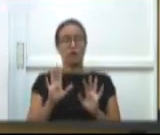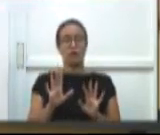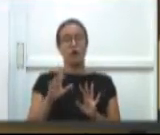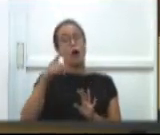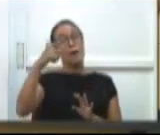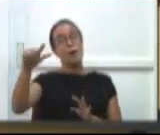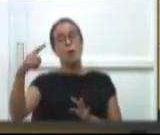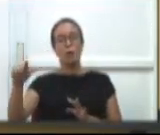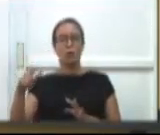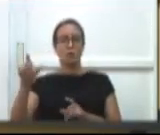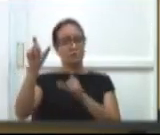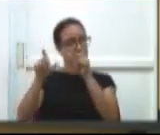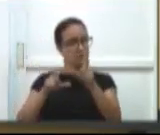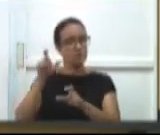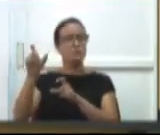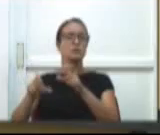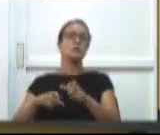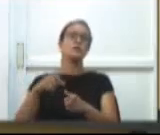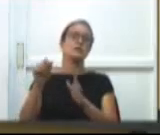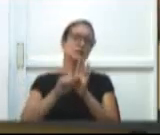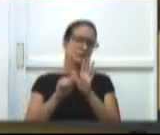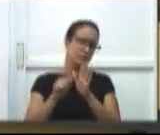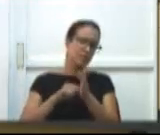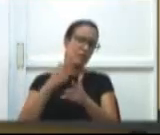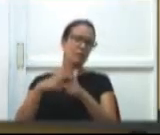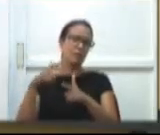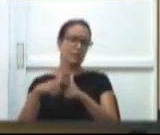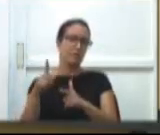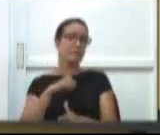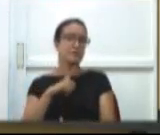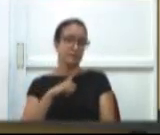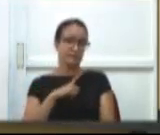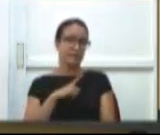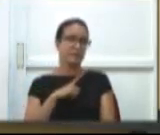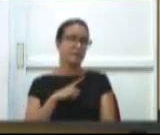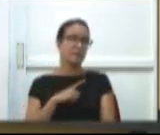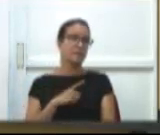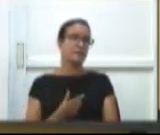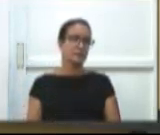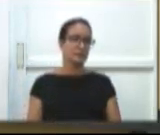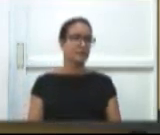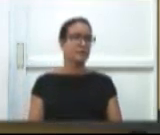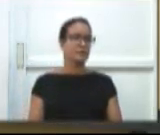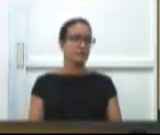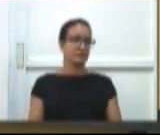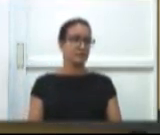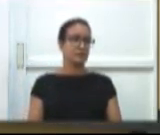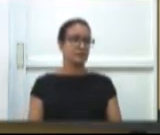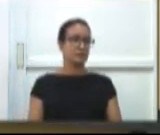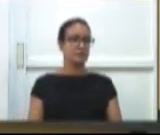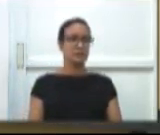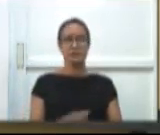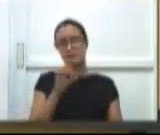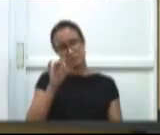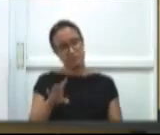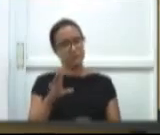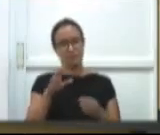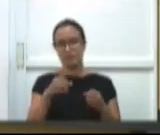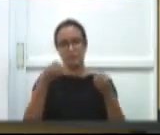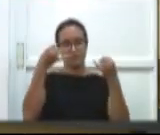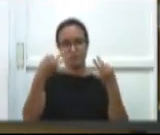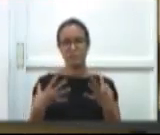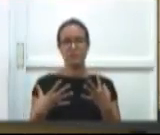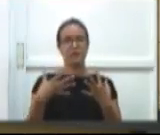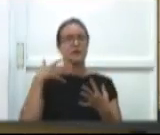com droga, em especial ao senhor doutor da Cá, o senhor presidente, e a doutora Mayra. É só isso que eu venho